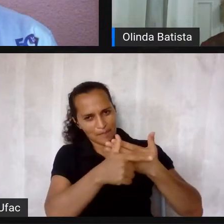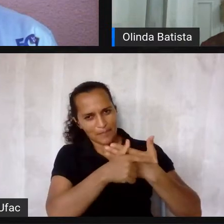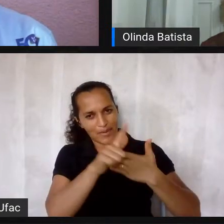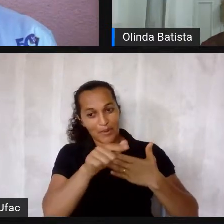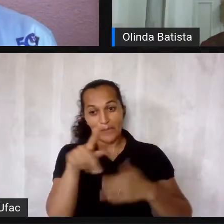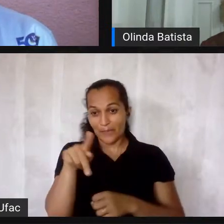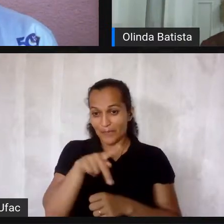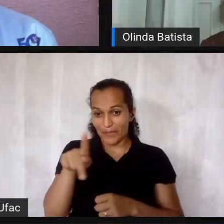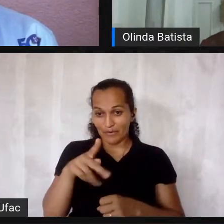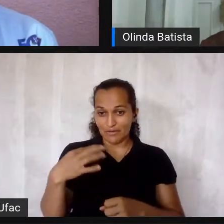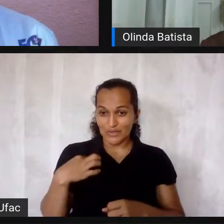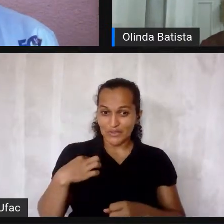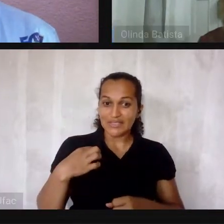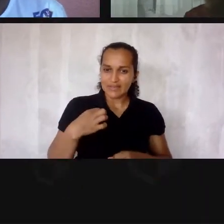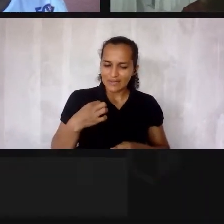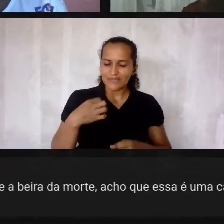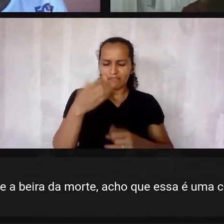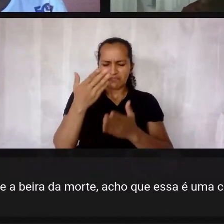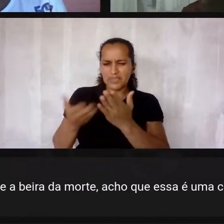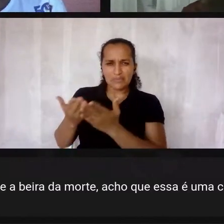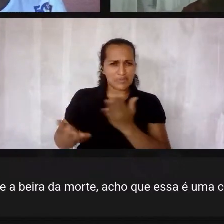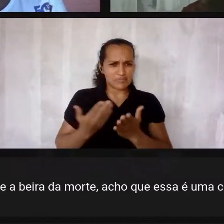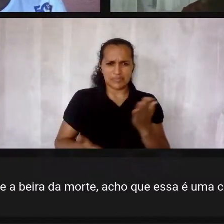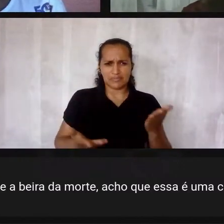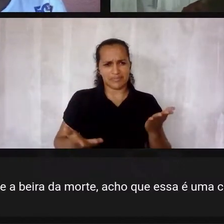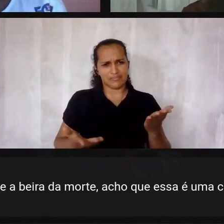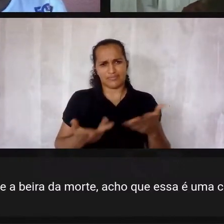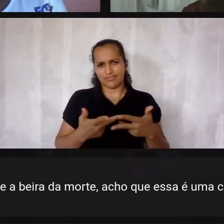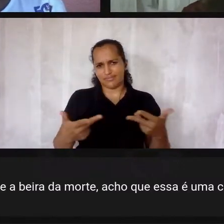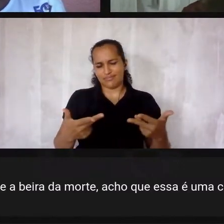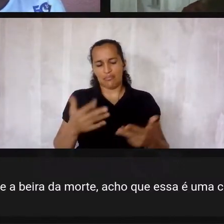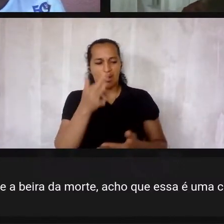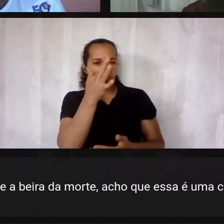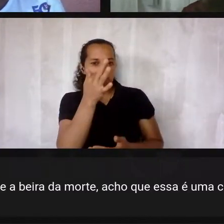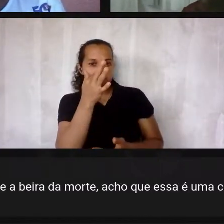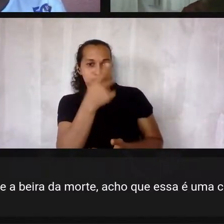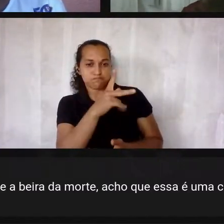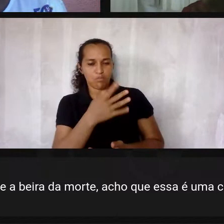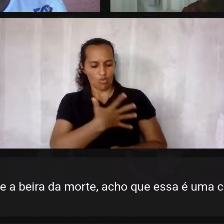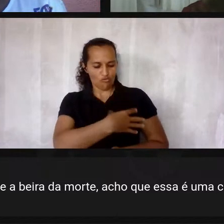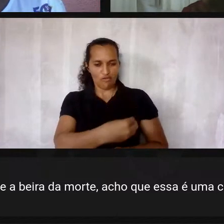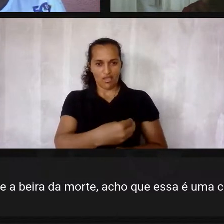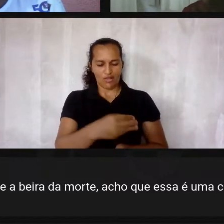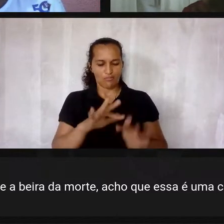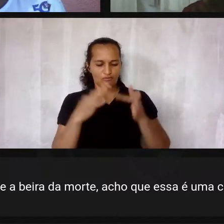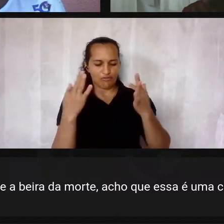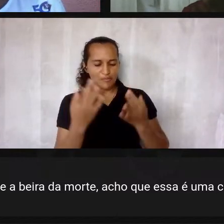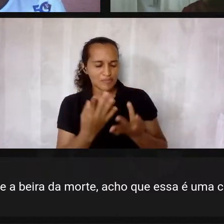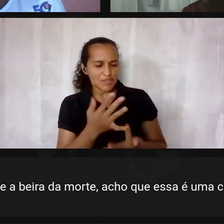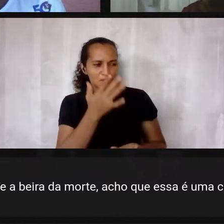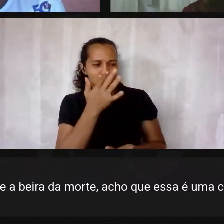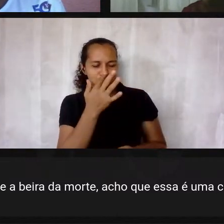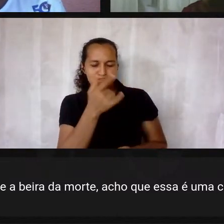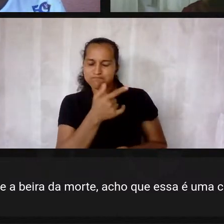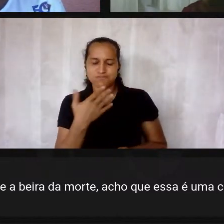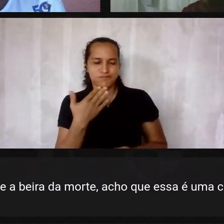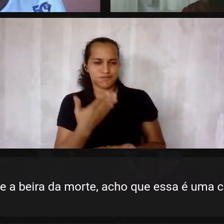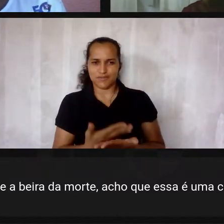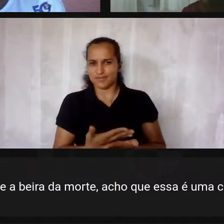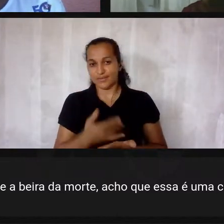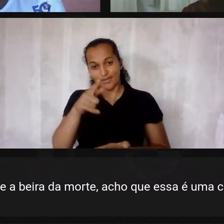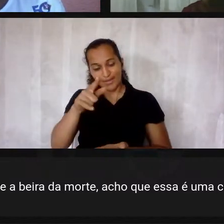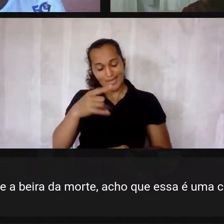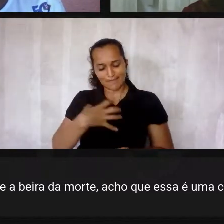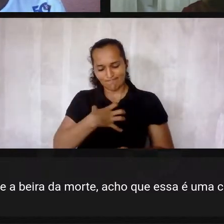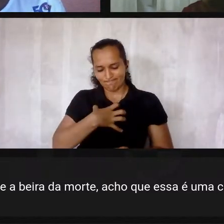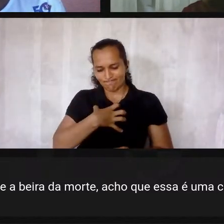muitos momentos. Mas nós somos muito admirados pelos nossos filhos, pela nossa família. Então, não se sinta mal, não.